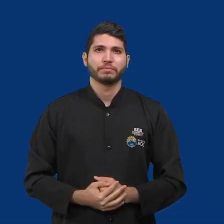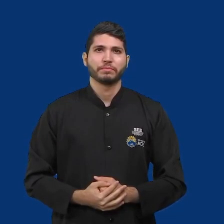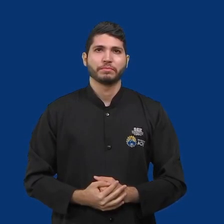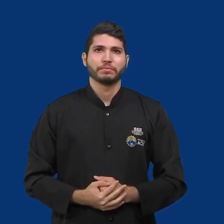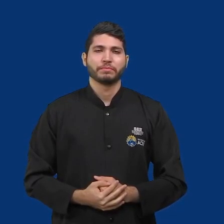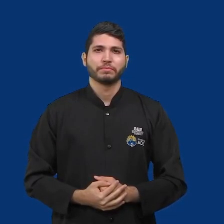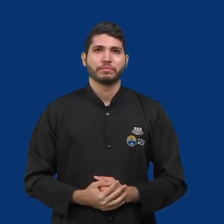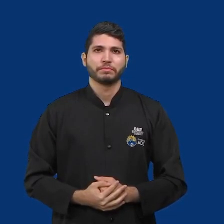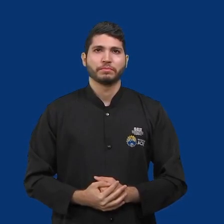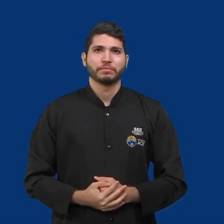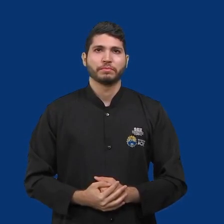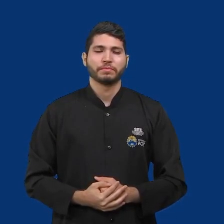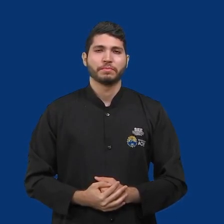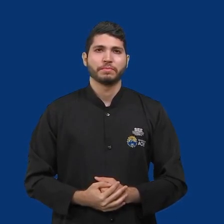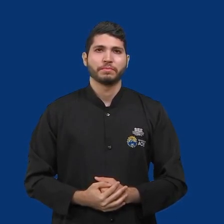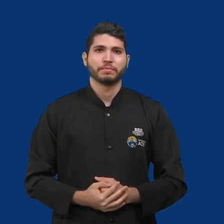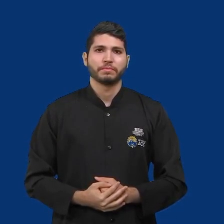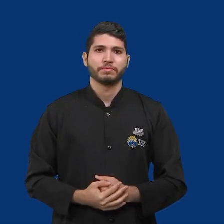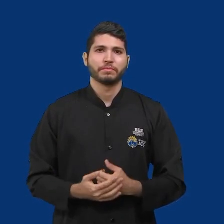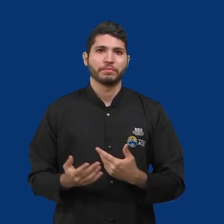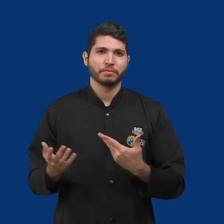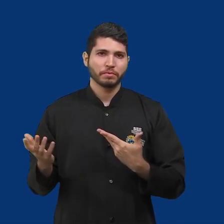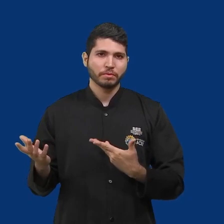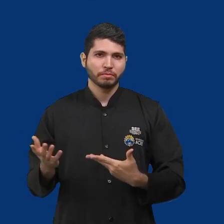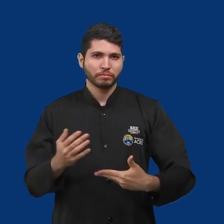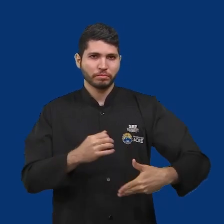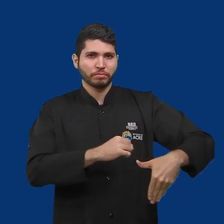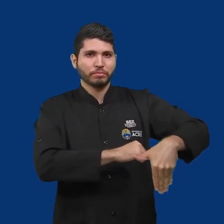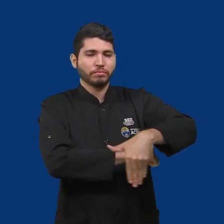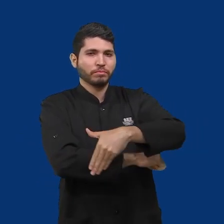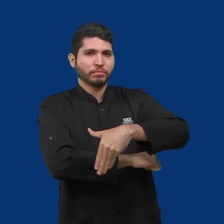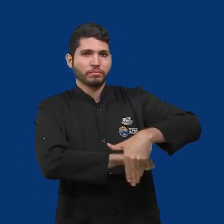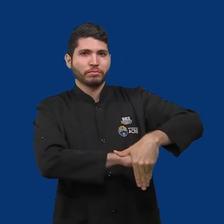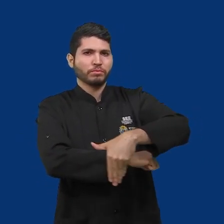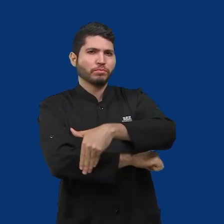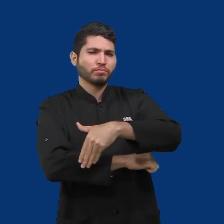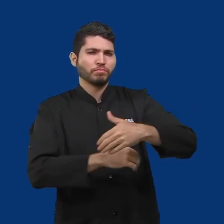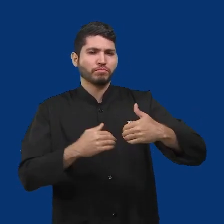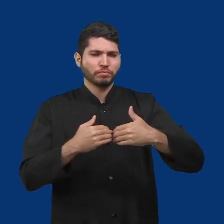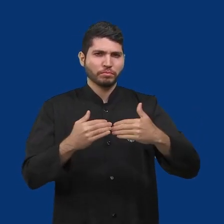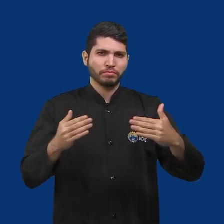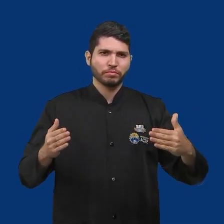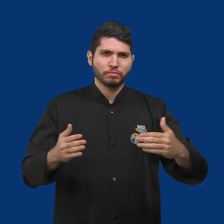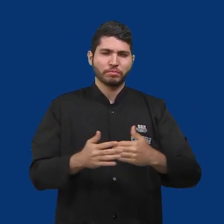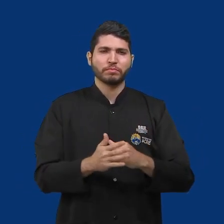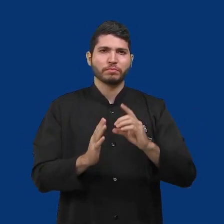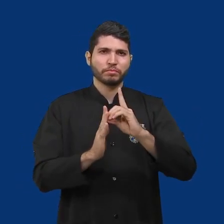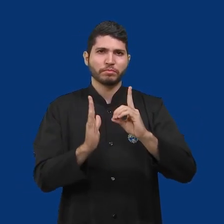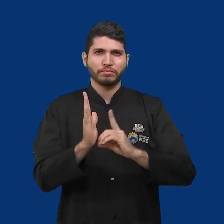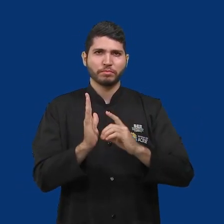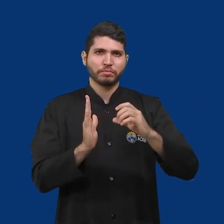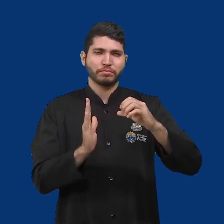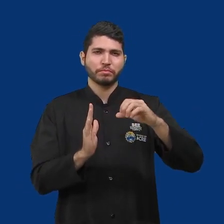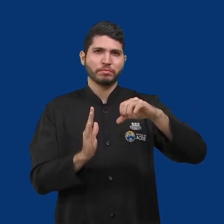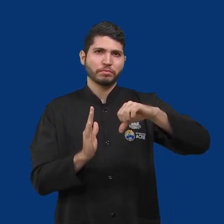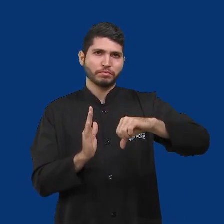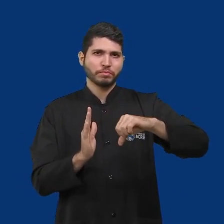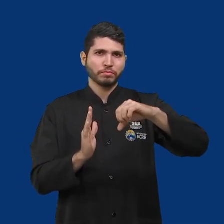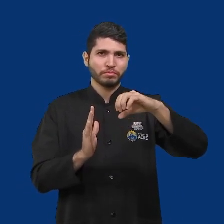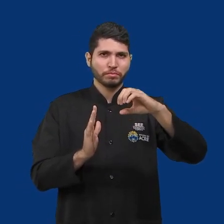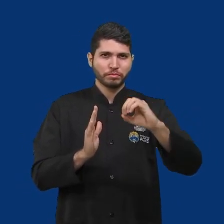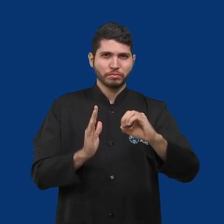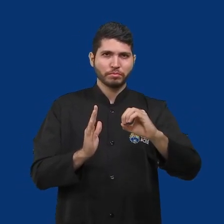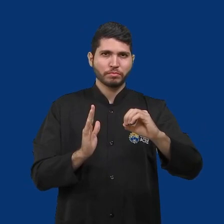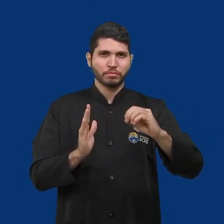Aí, nós temos também essa rua que foi inaugurada como uma galeria de arte de rua na década de 1990.